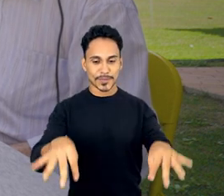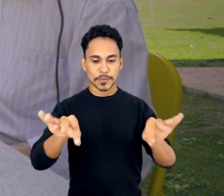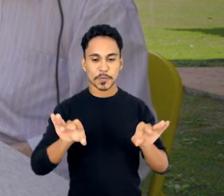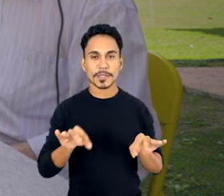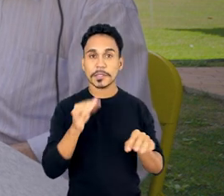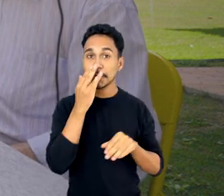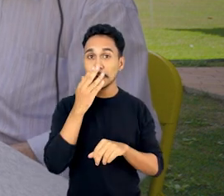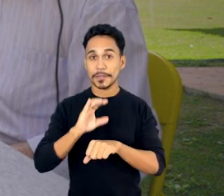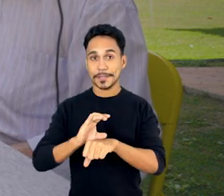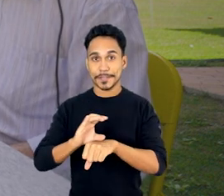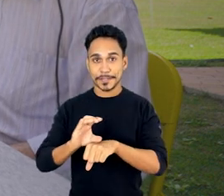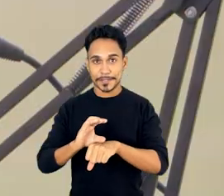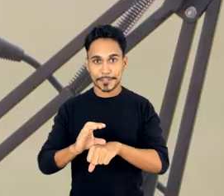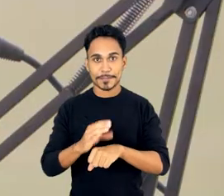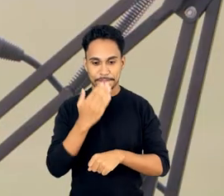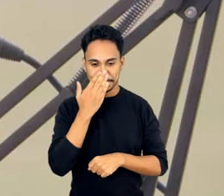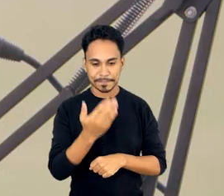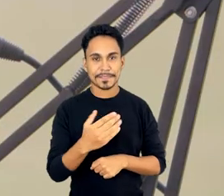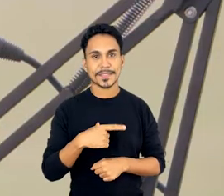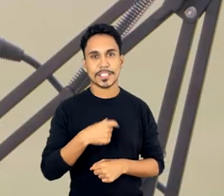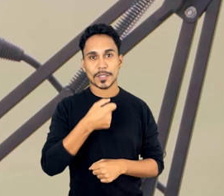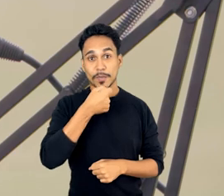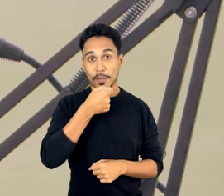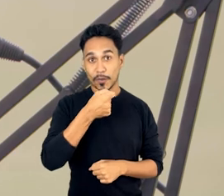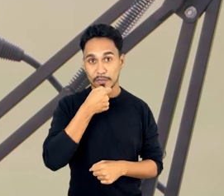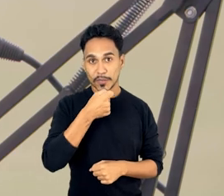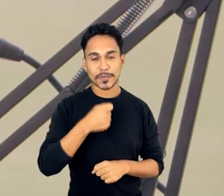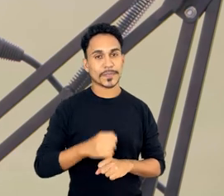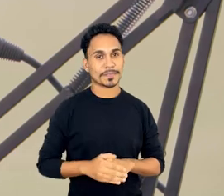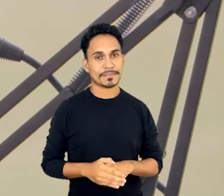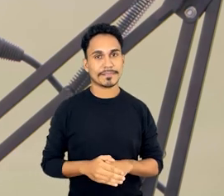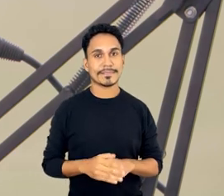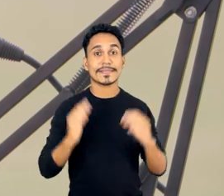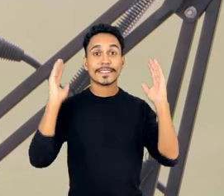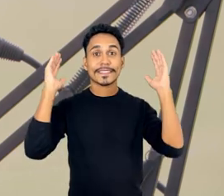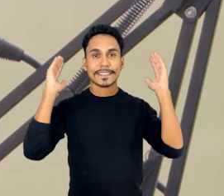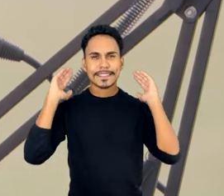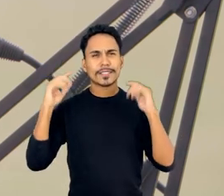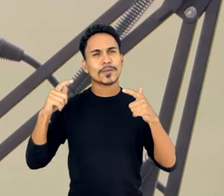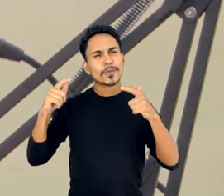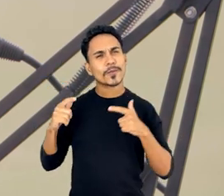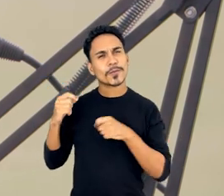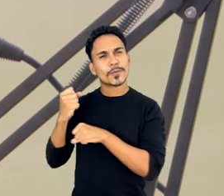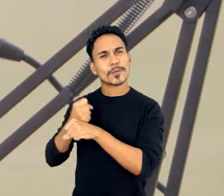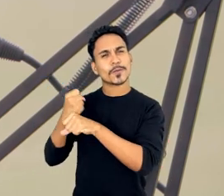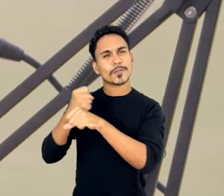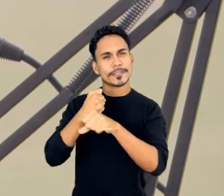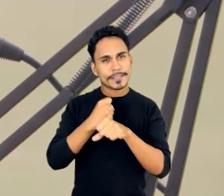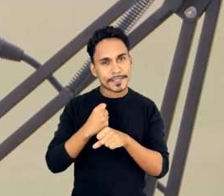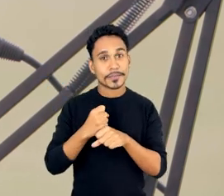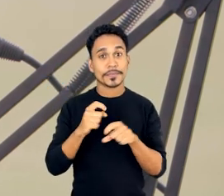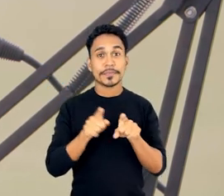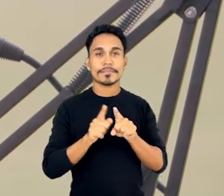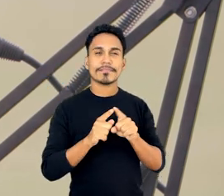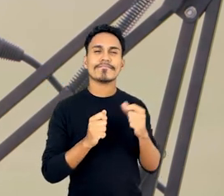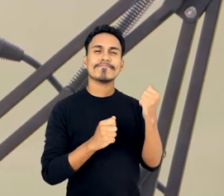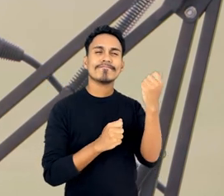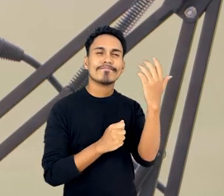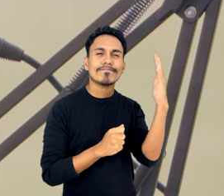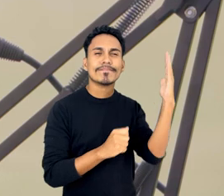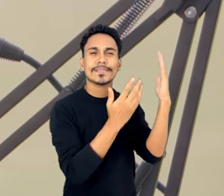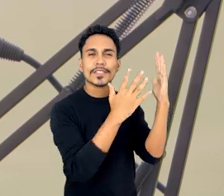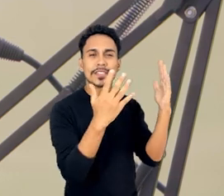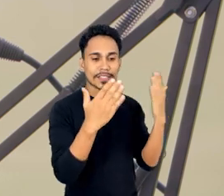à minha frente um microfone atrás de mim tem uma construção e mais a minha esquerda ao fundo um campo de futebol com